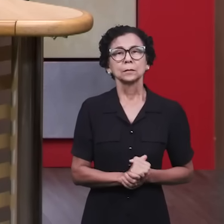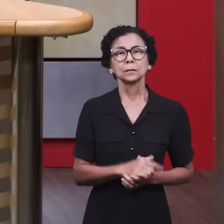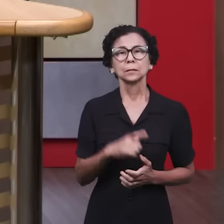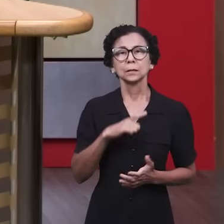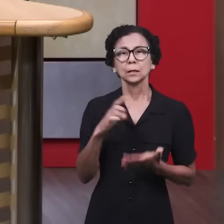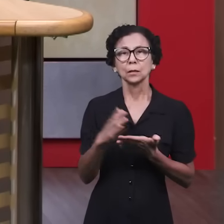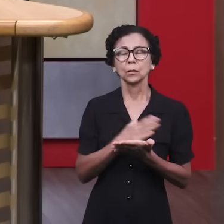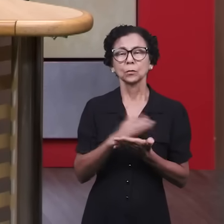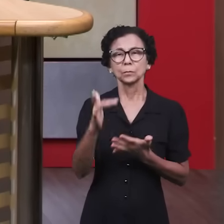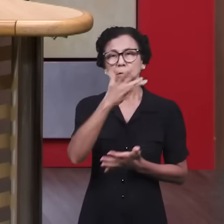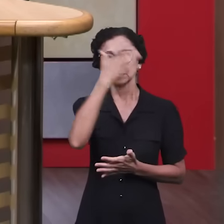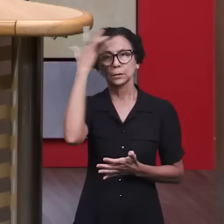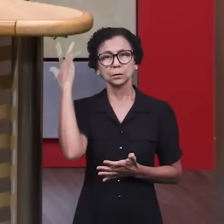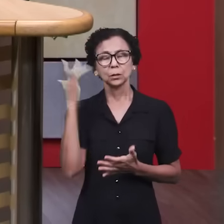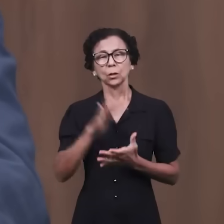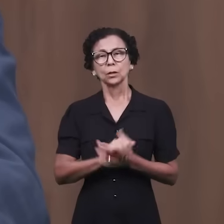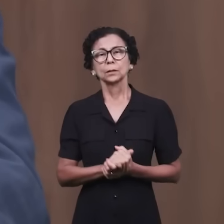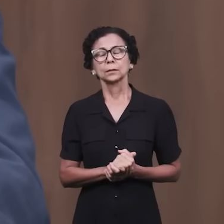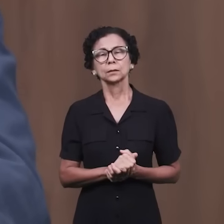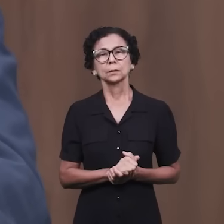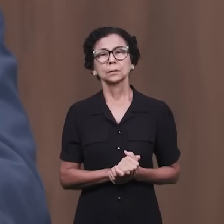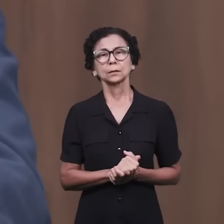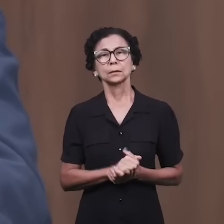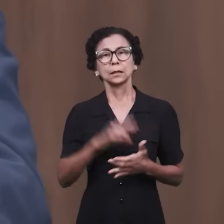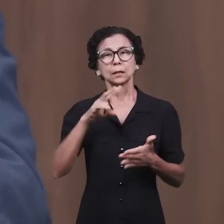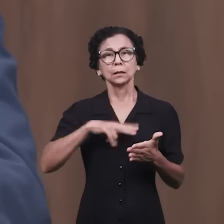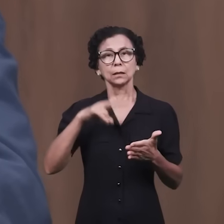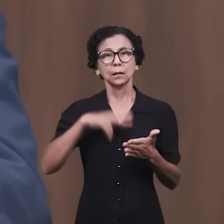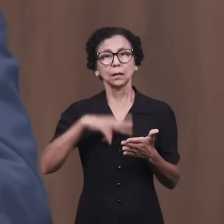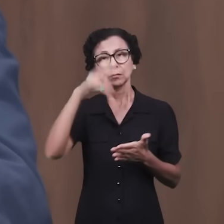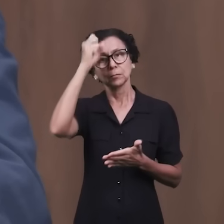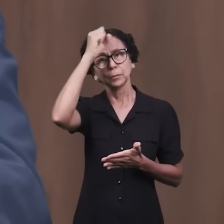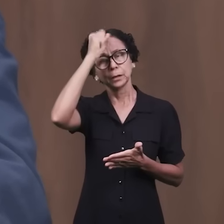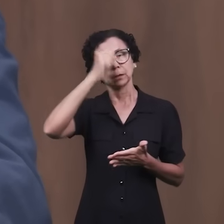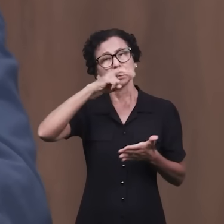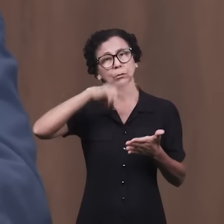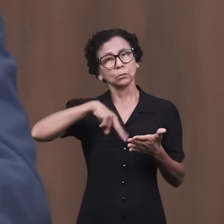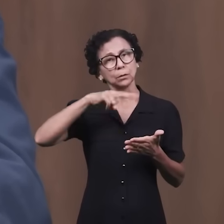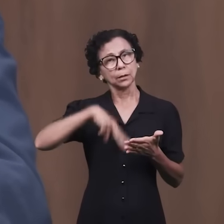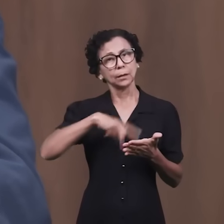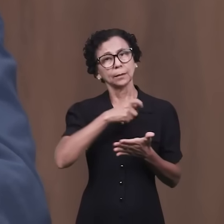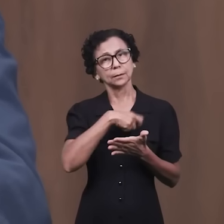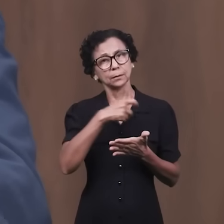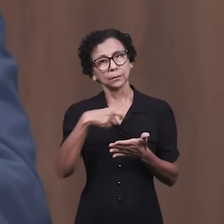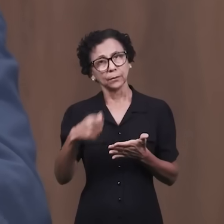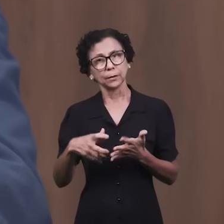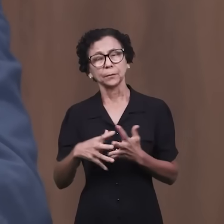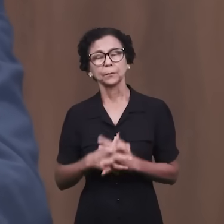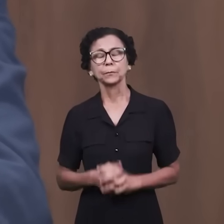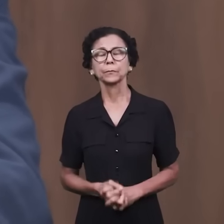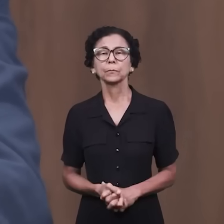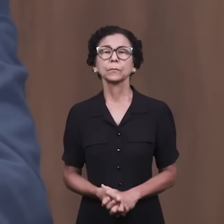alfabetizadas pela palavra. Então, hoje nós falamos sobre a necessidade